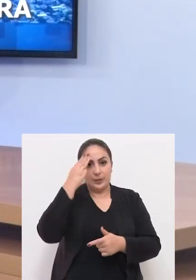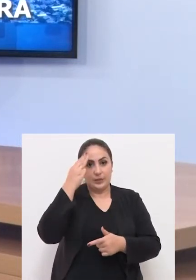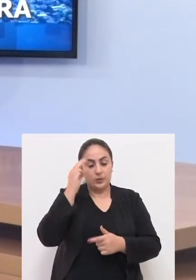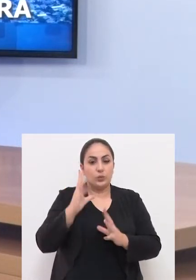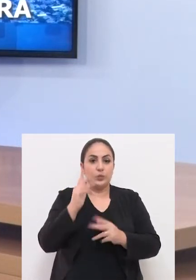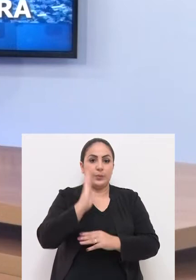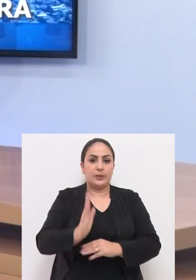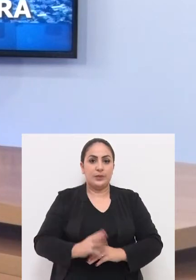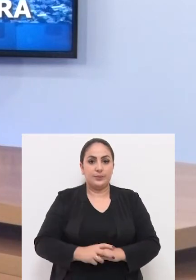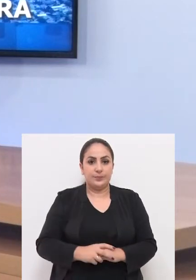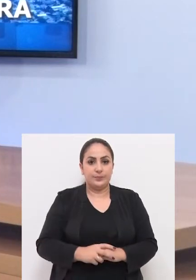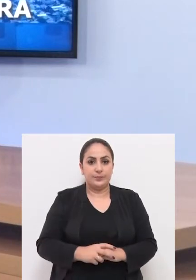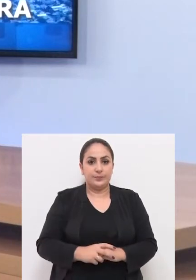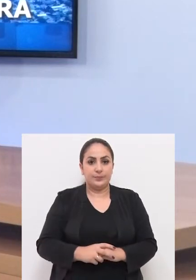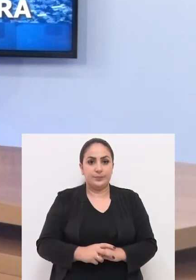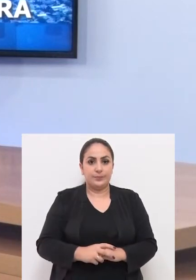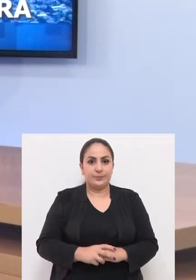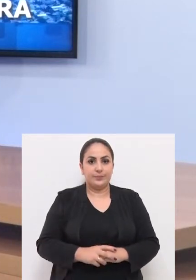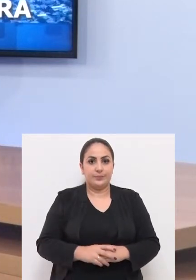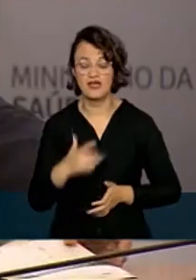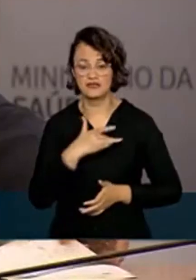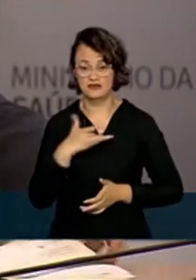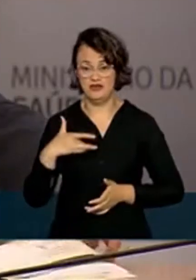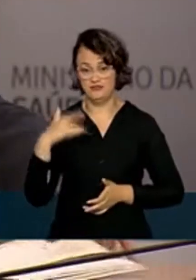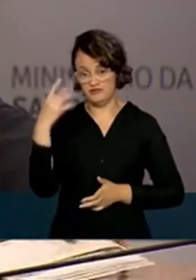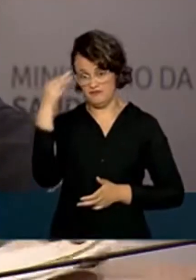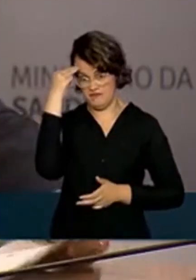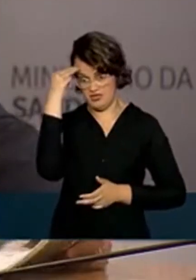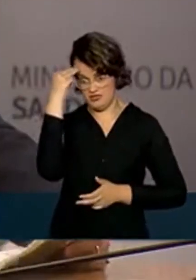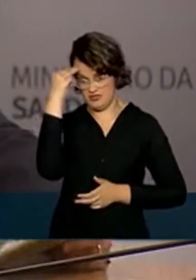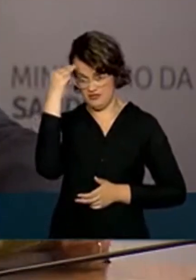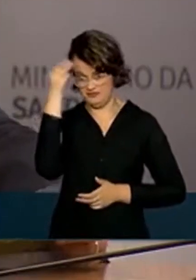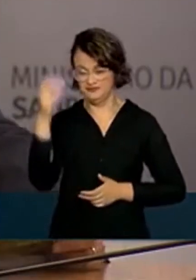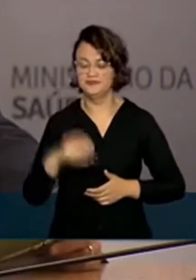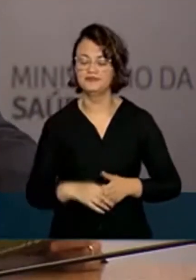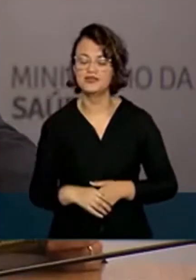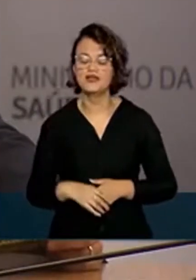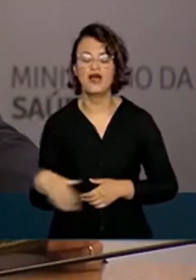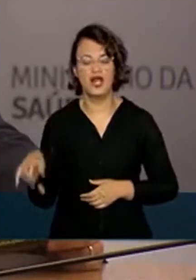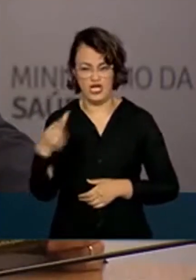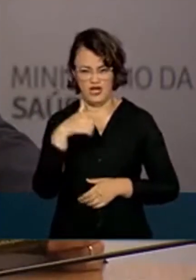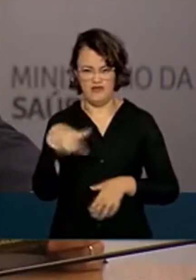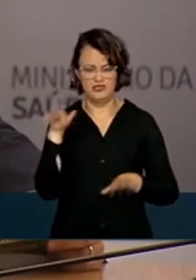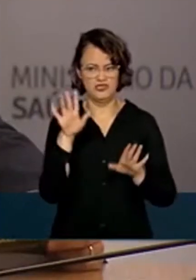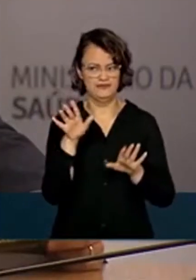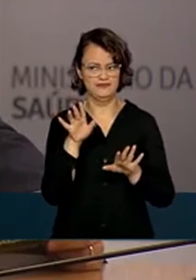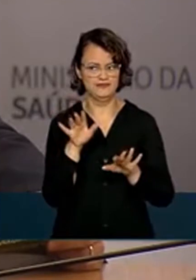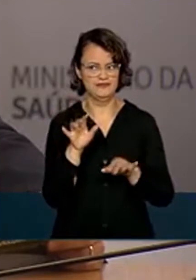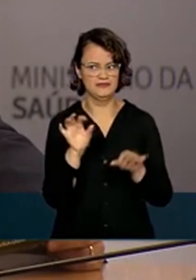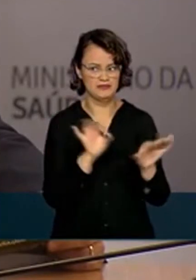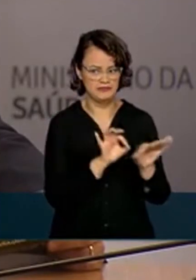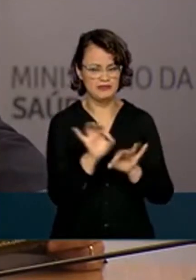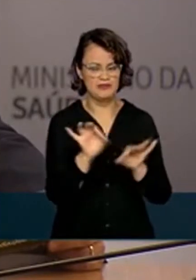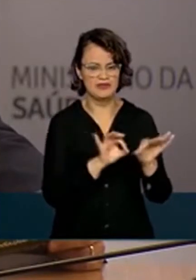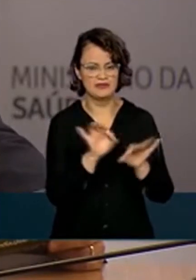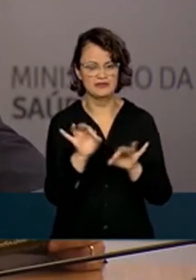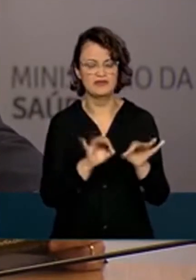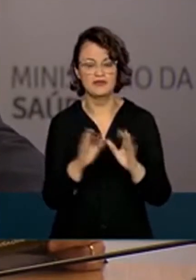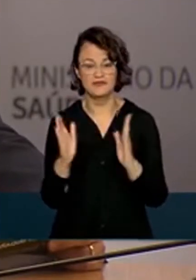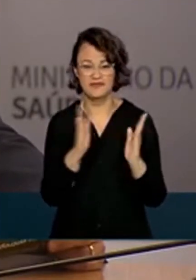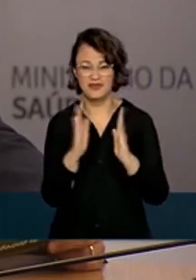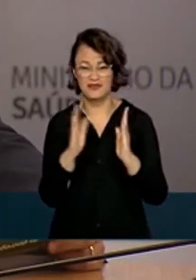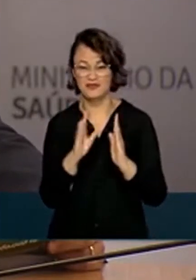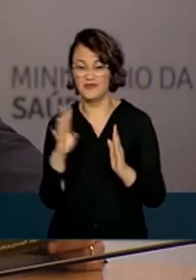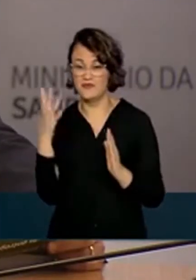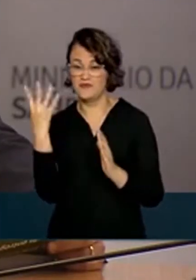problemas de saúde mental dos brasileiros. Nós já estamos nos preparando para o enfrentamento da quarta onda